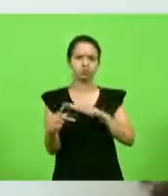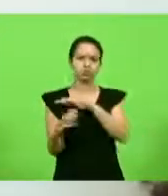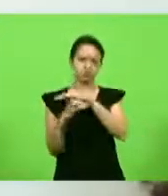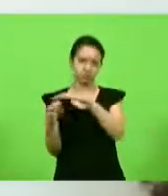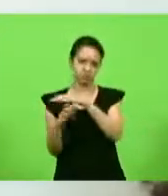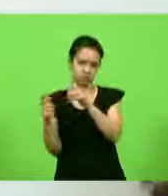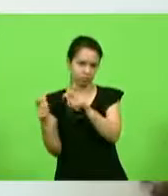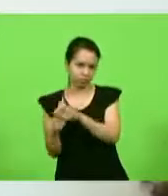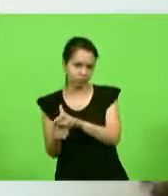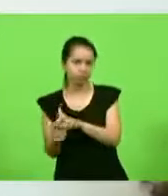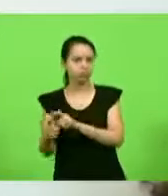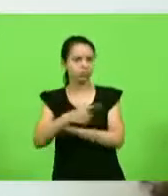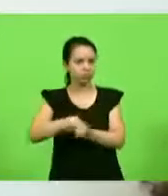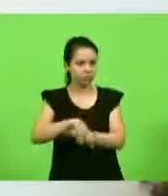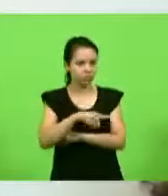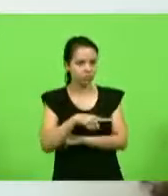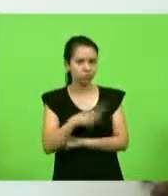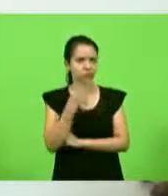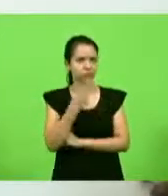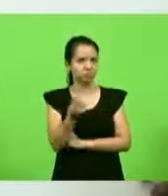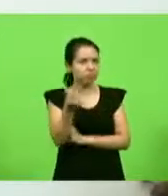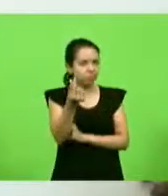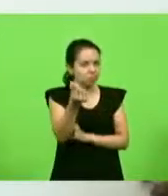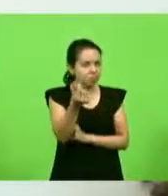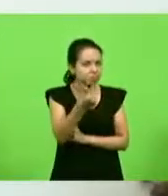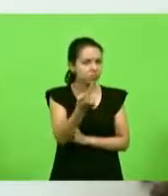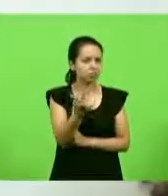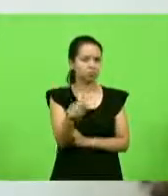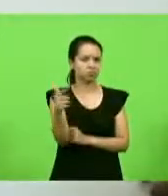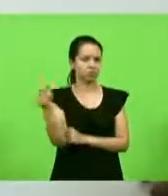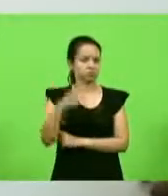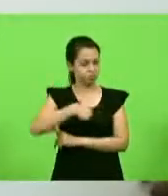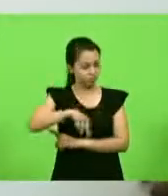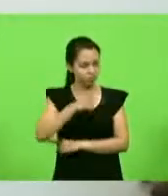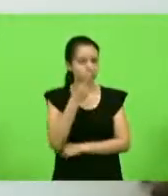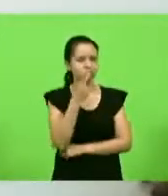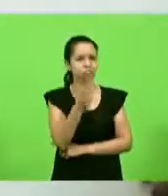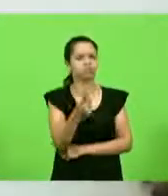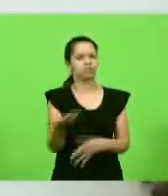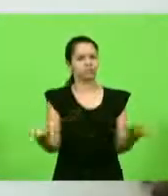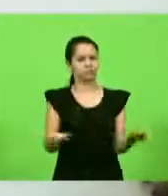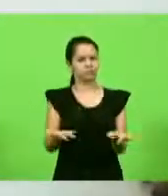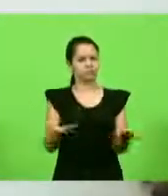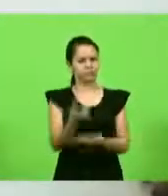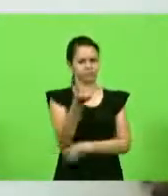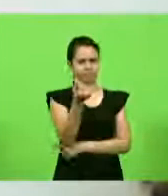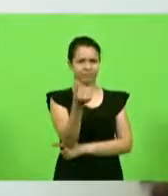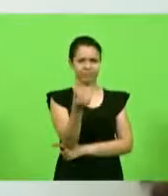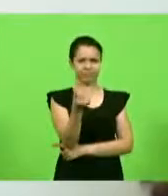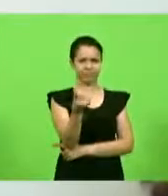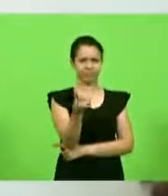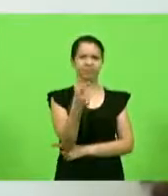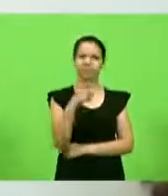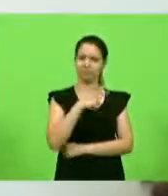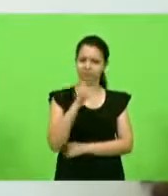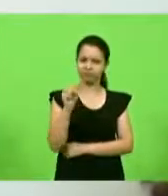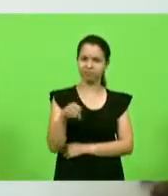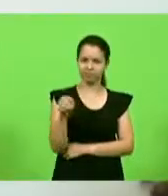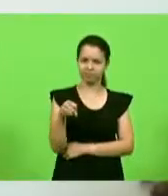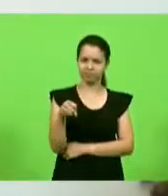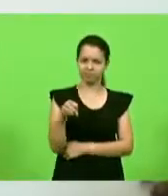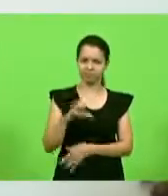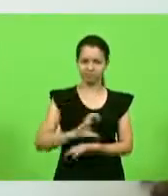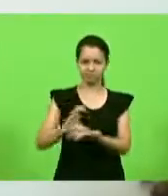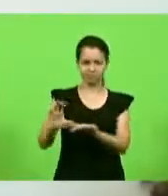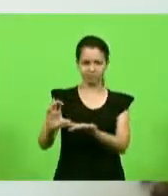nós falamos que não tem dinheiro, nós falamos, e agora nós estamos dizendo que tem dinheiro.